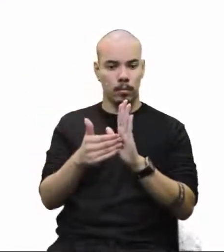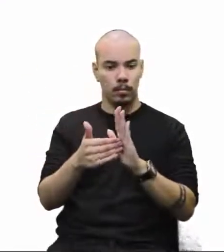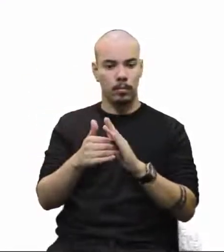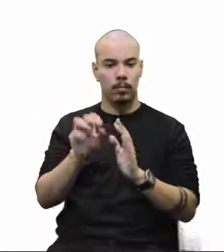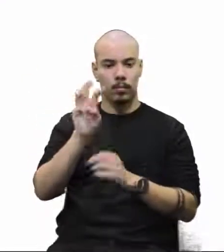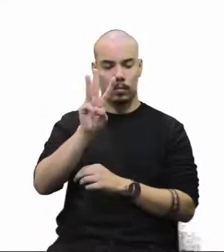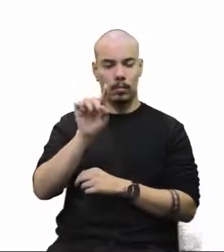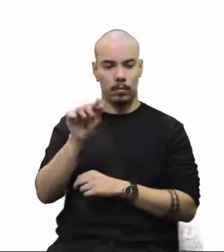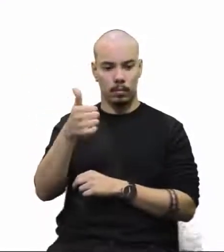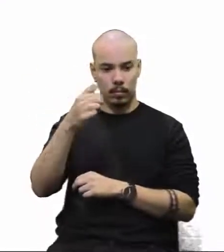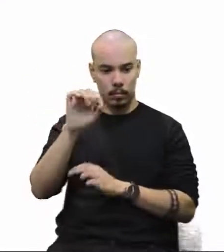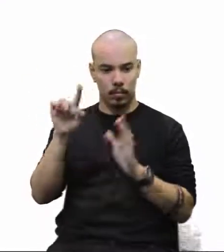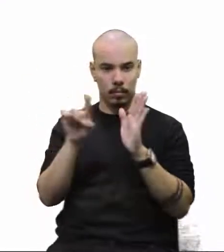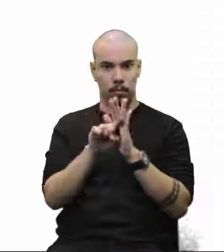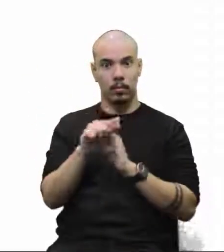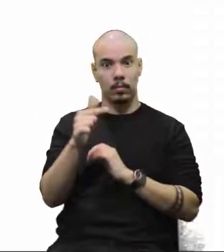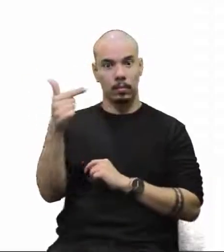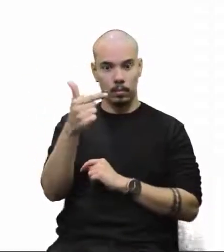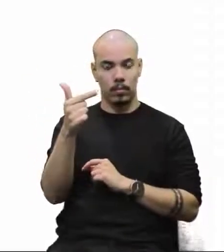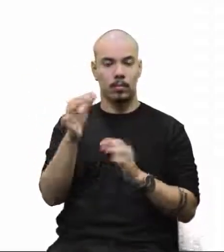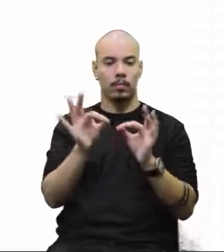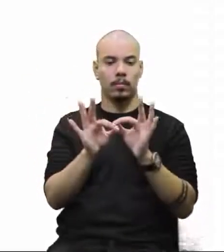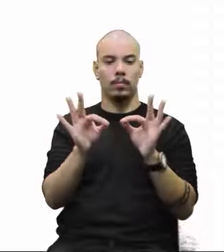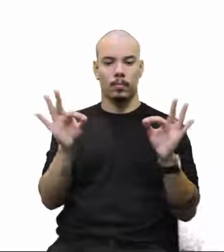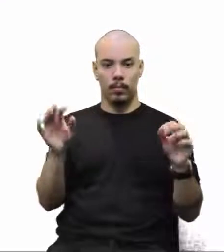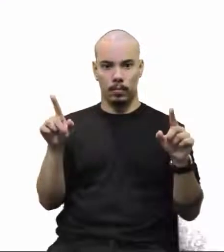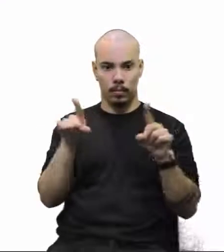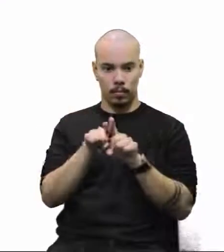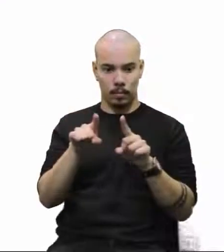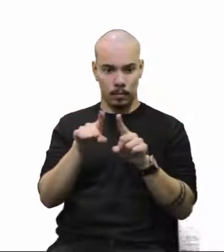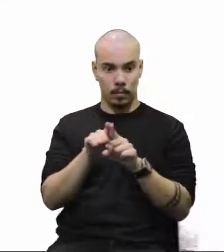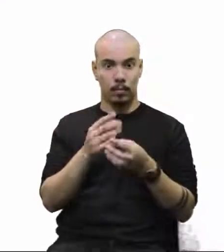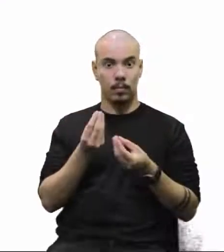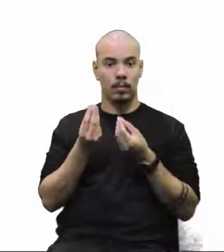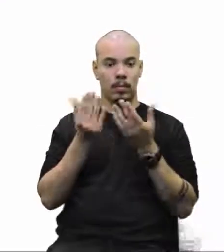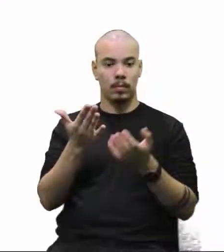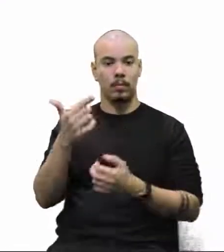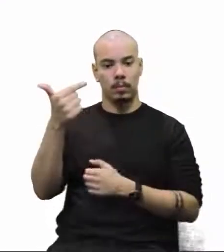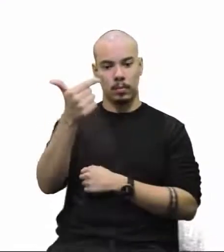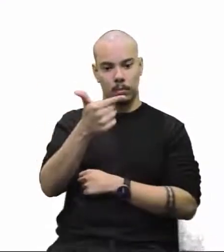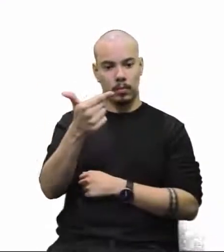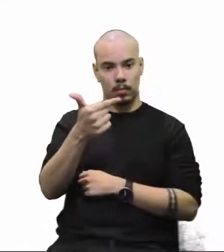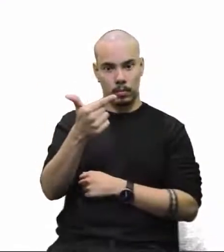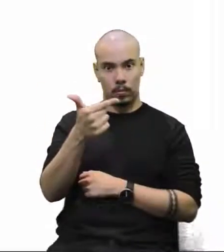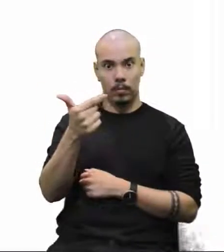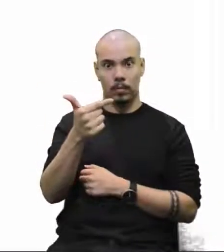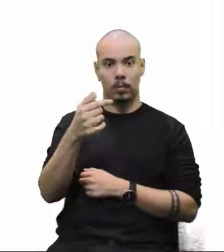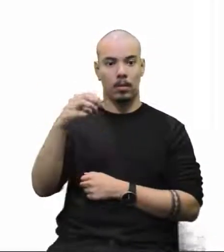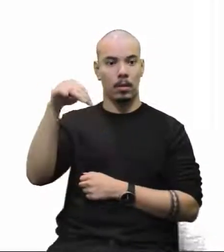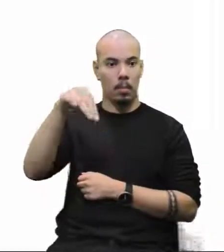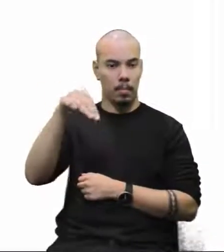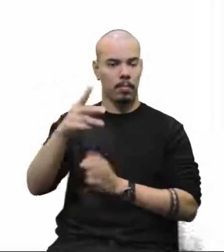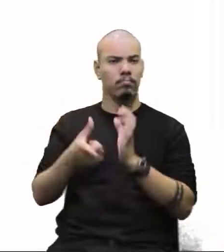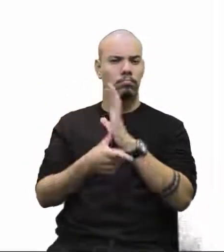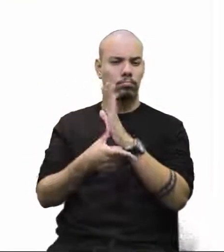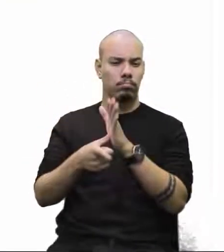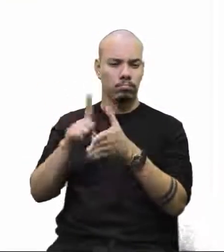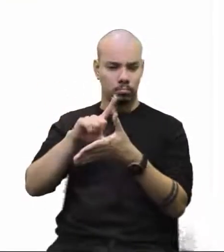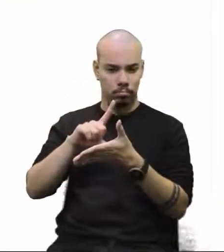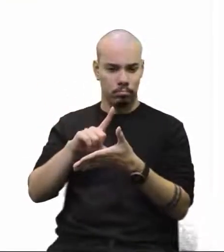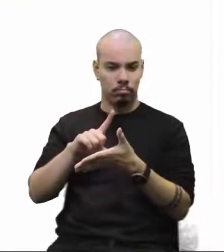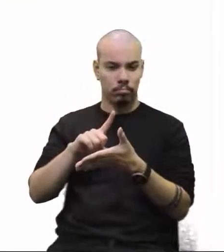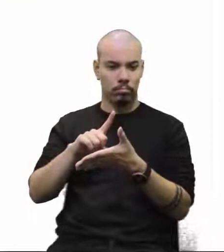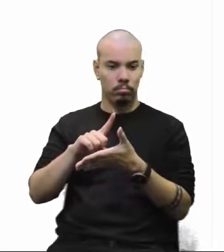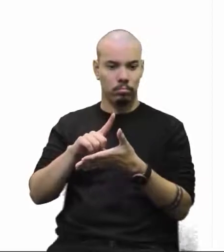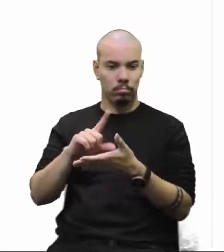10 a menos 2. Comprimento foi dado que é 2 metros. Deixa eu só voltar aqui para... Não,